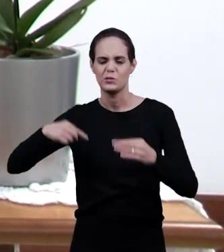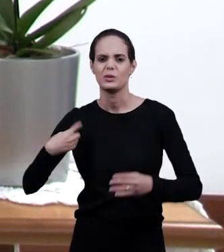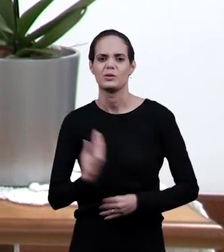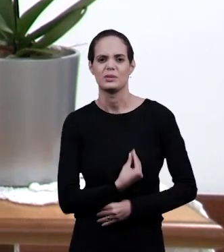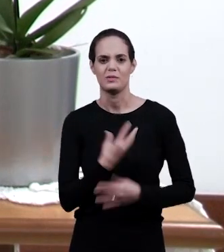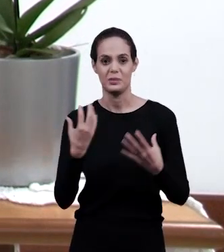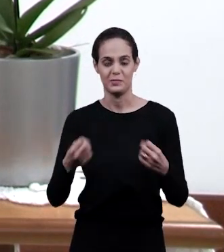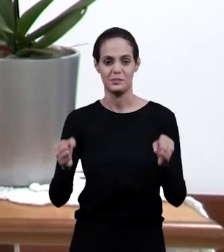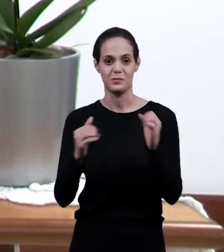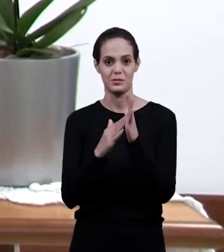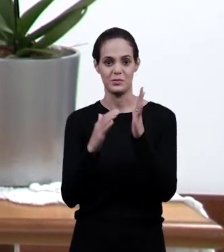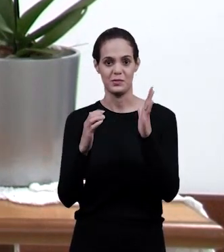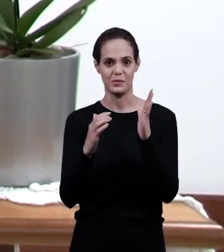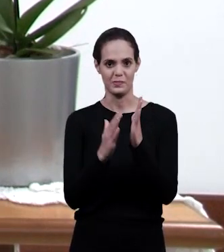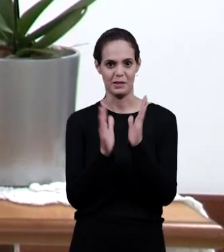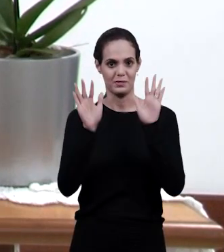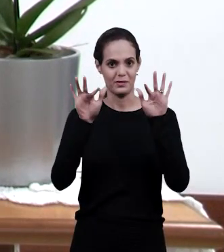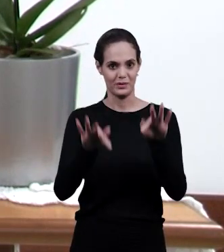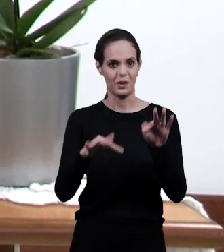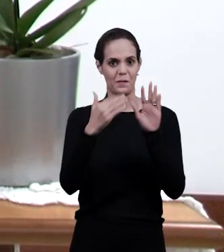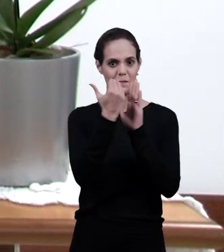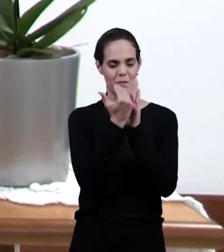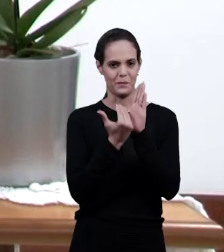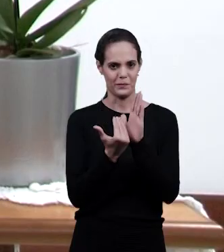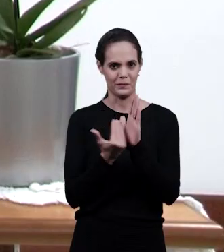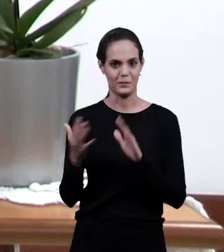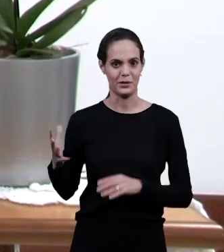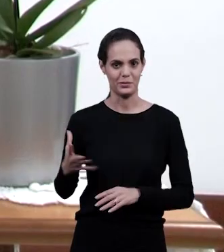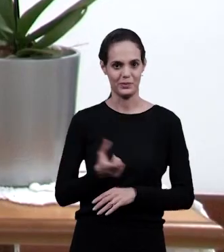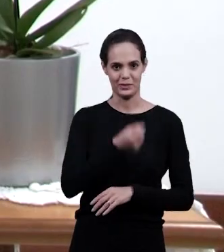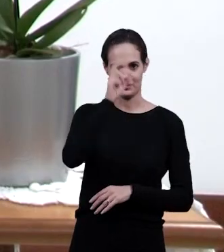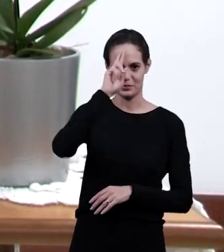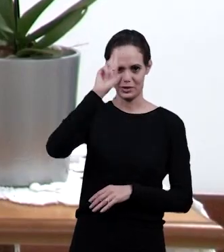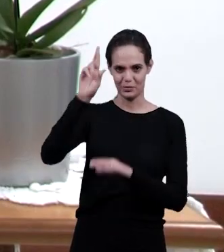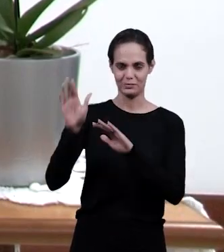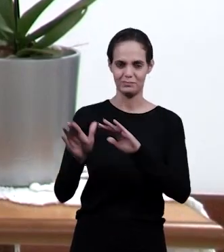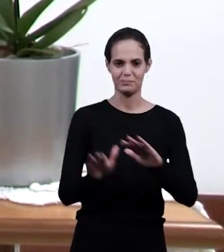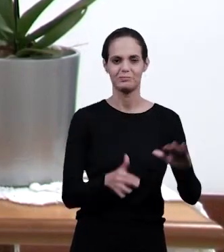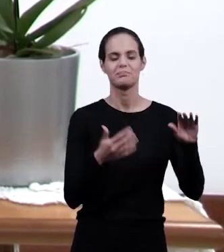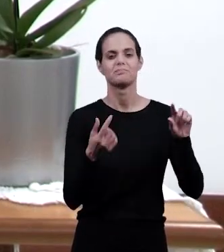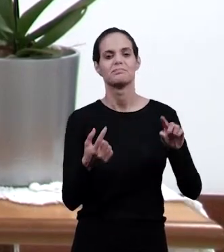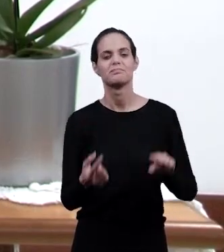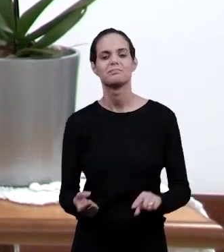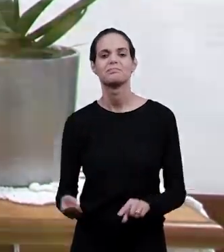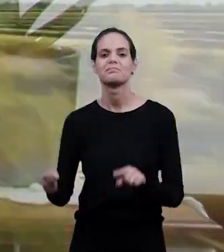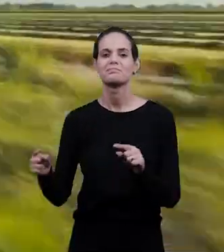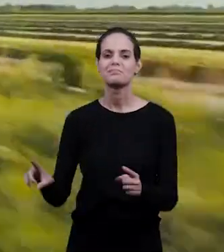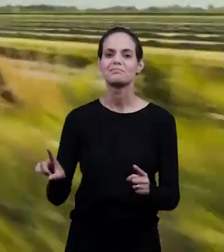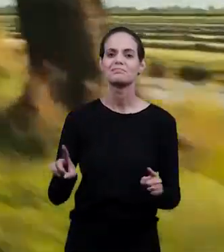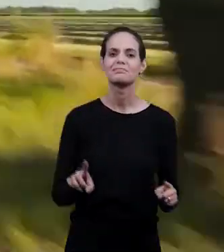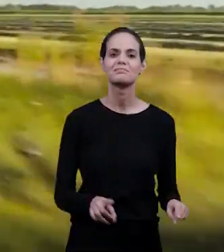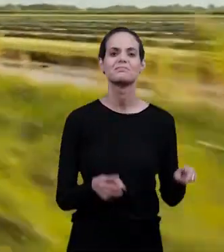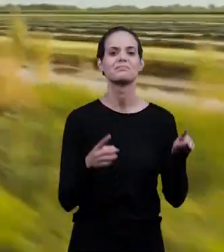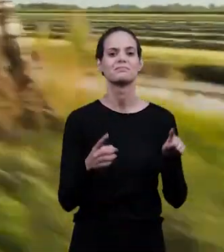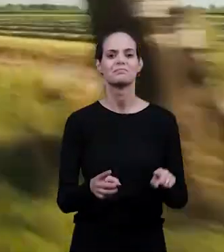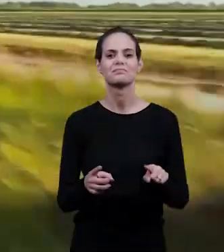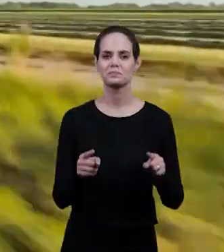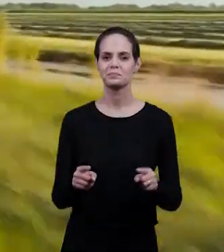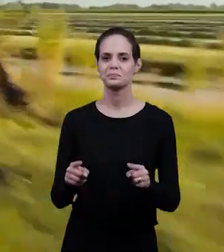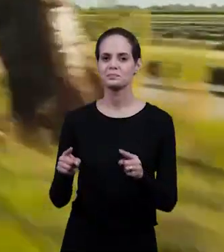sim. Vamos louvar ao nome do nosso Deus para terminarmos então o nosso programa. Adoremos ao Senhor.